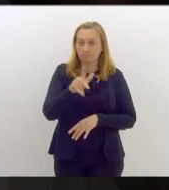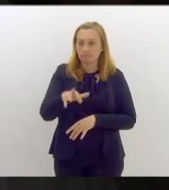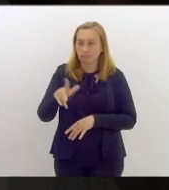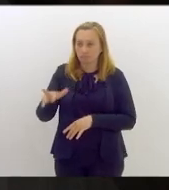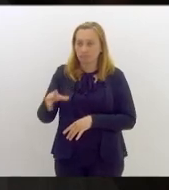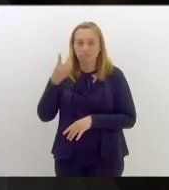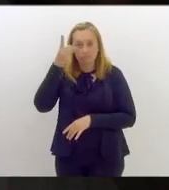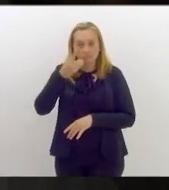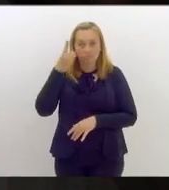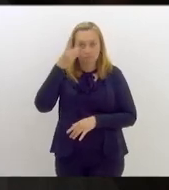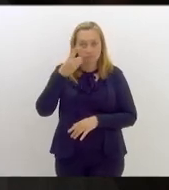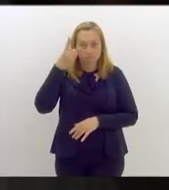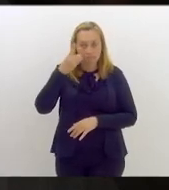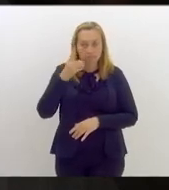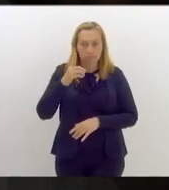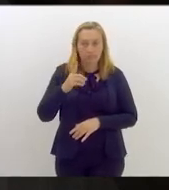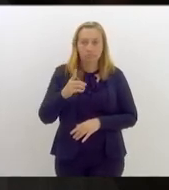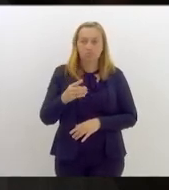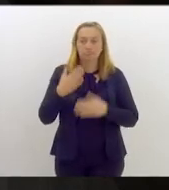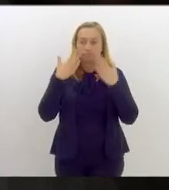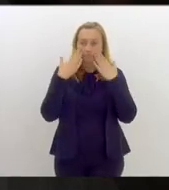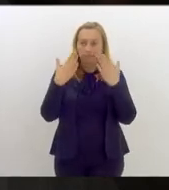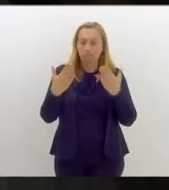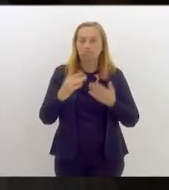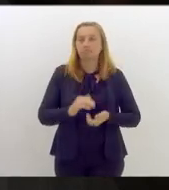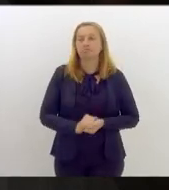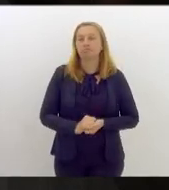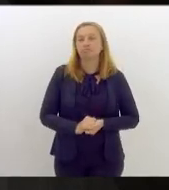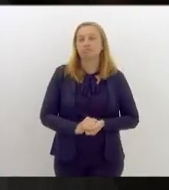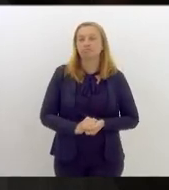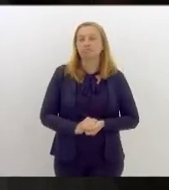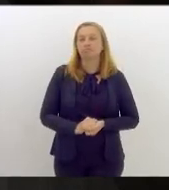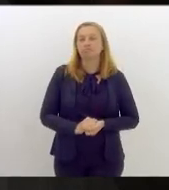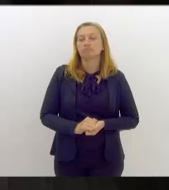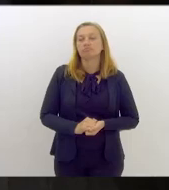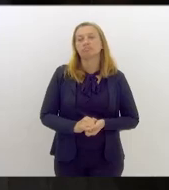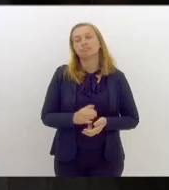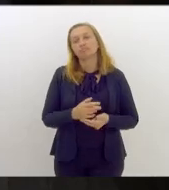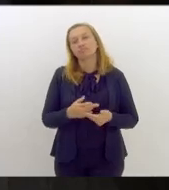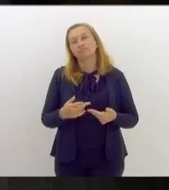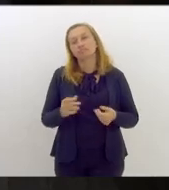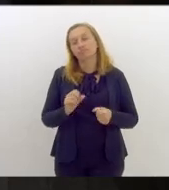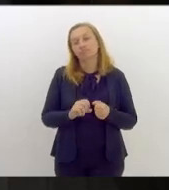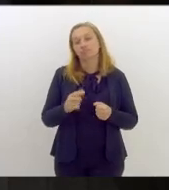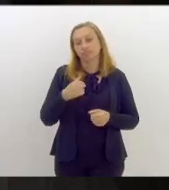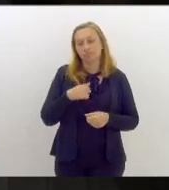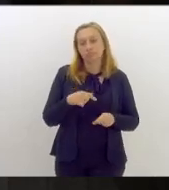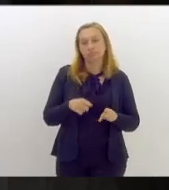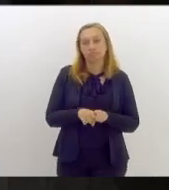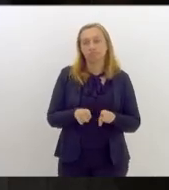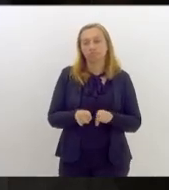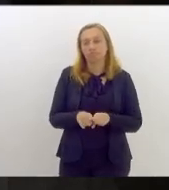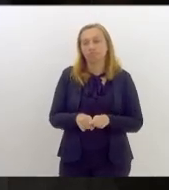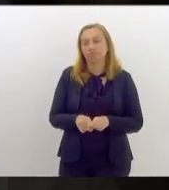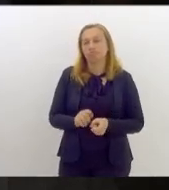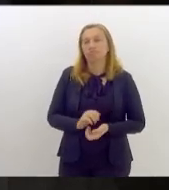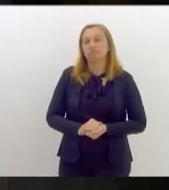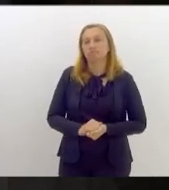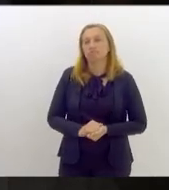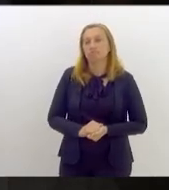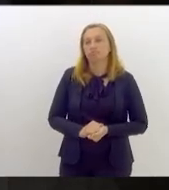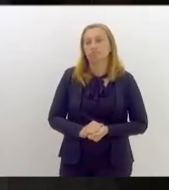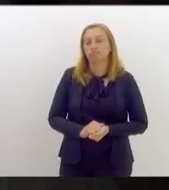parlamentares, aí para apresentarem, muitos o farão, inclusive eu, a despedida